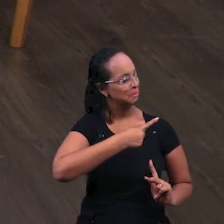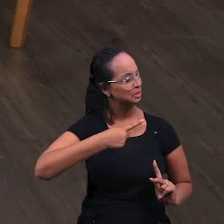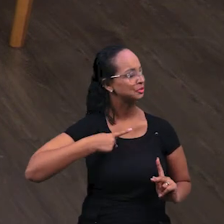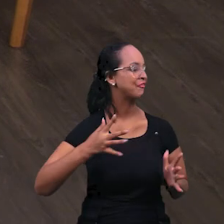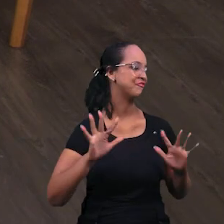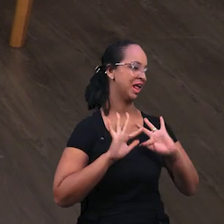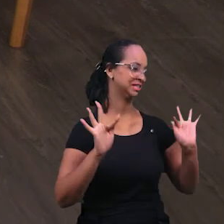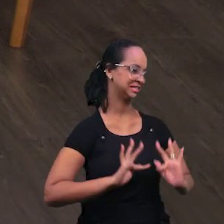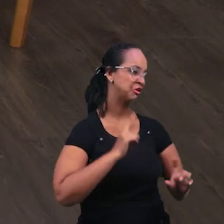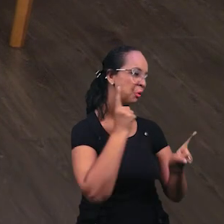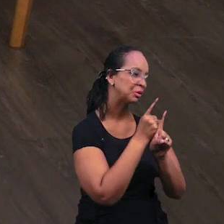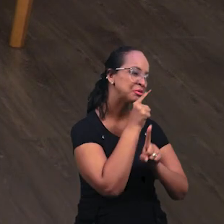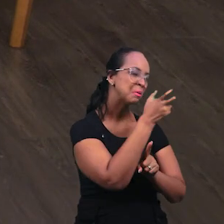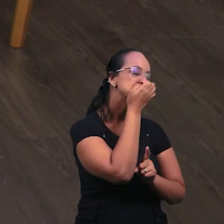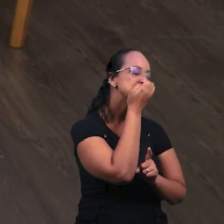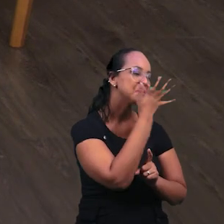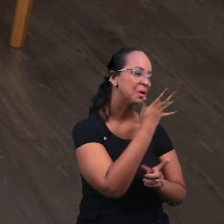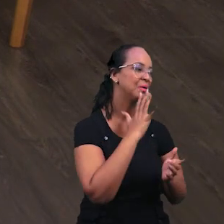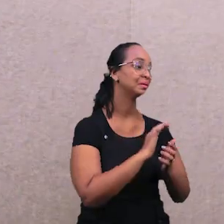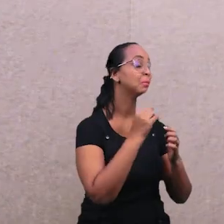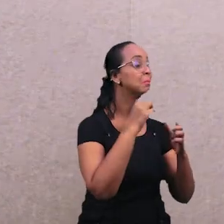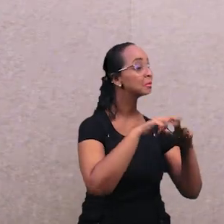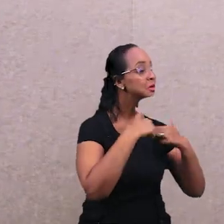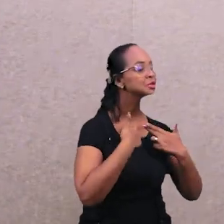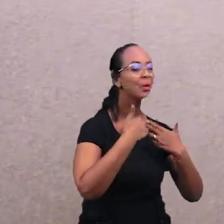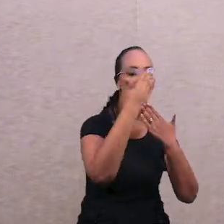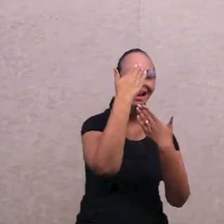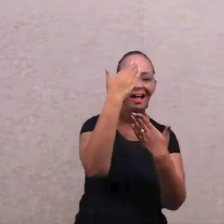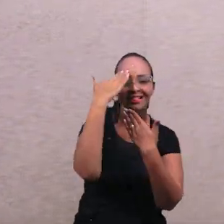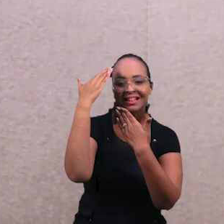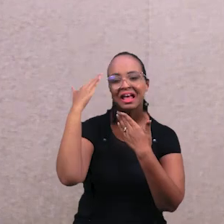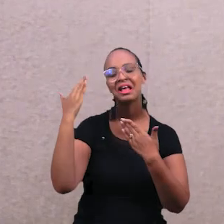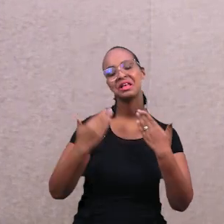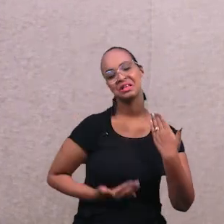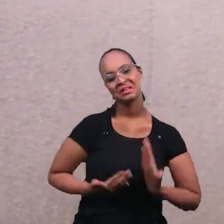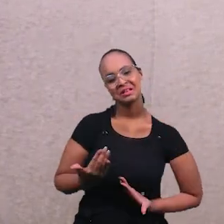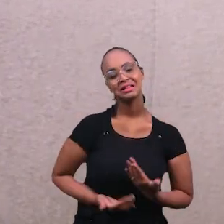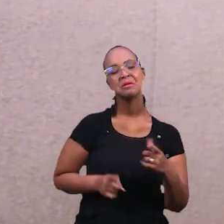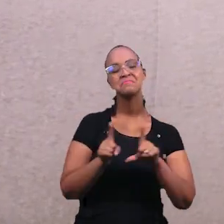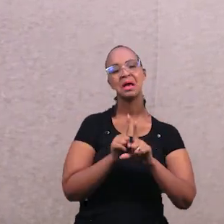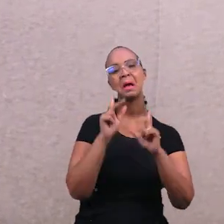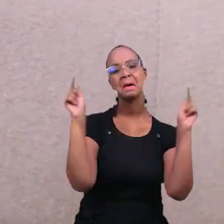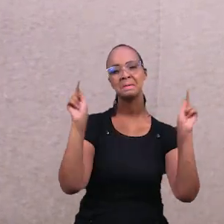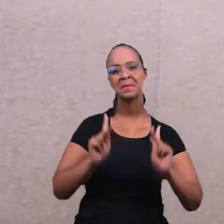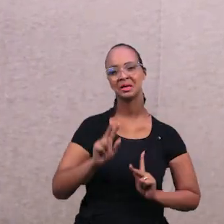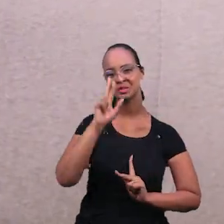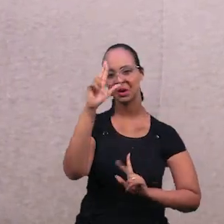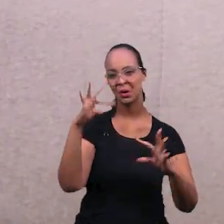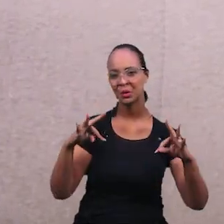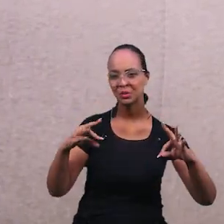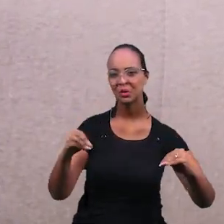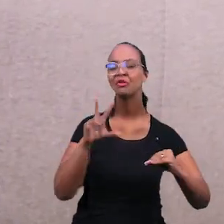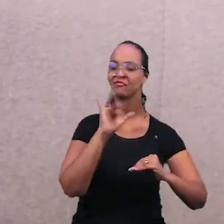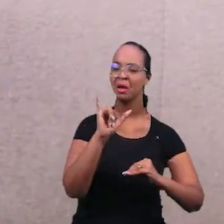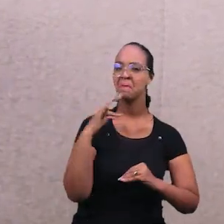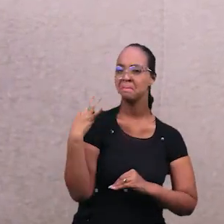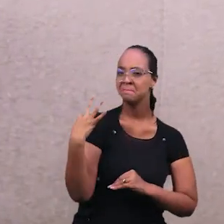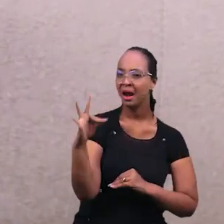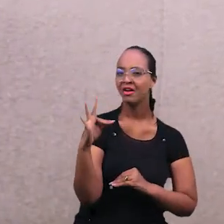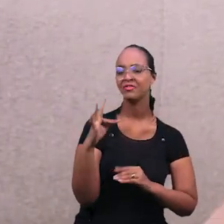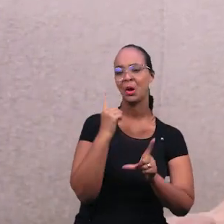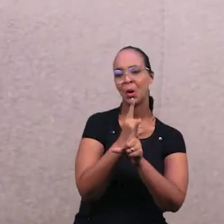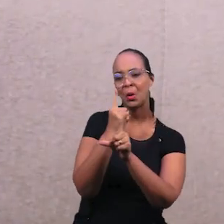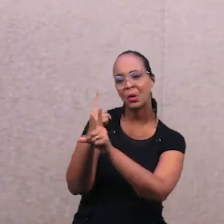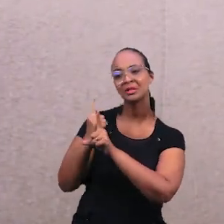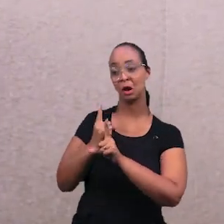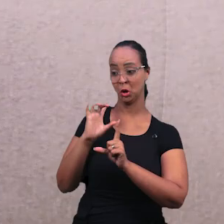com o senhor, né? É sempre muito bom. Eu agradeço aos irmãos, a paz do Senhor a todos. E em breve a gente vai se encontrando, né? É